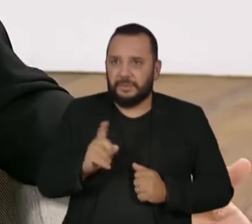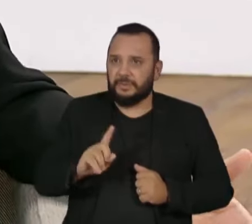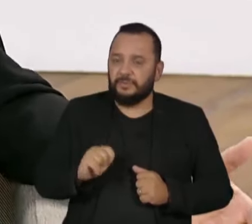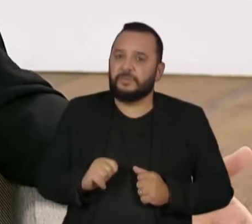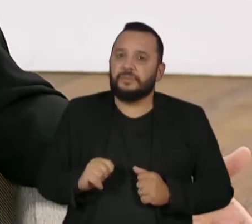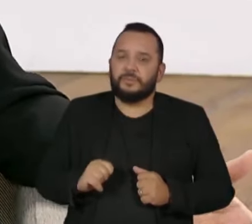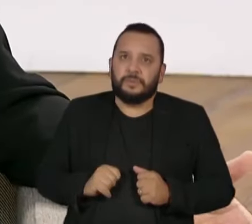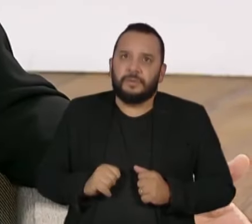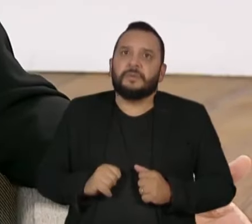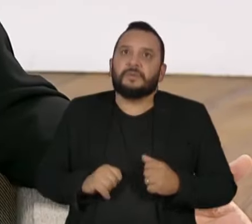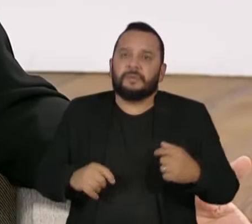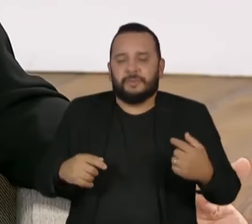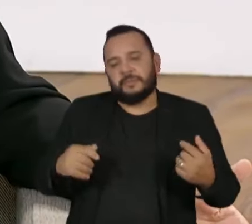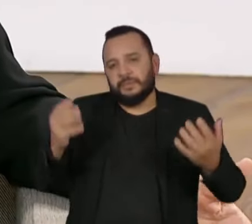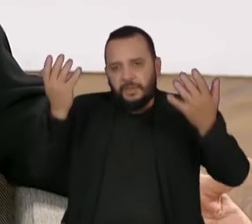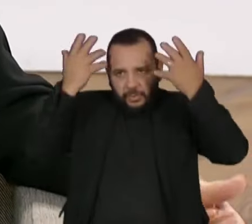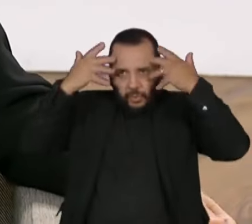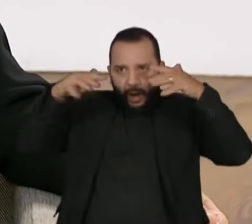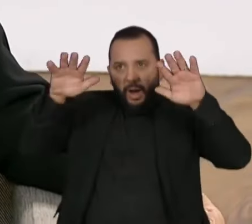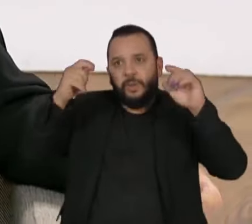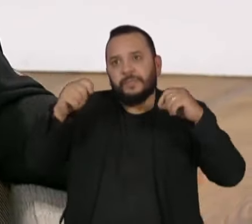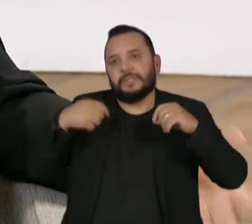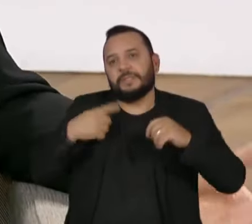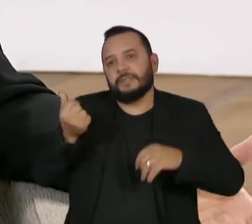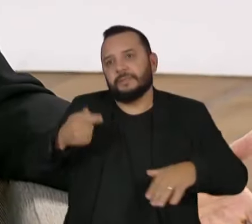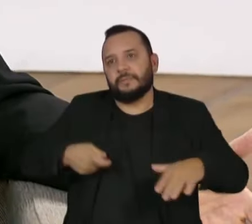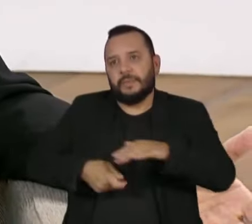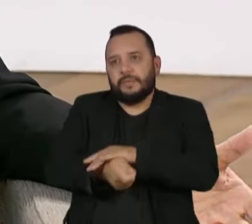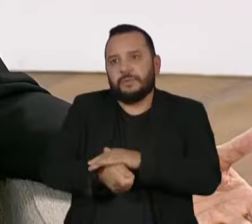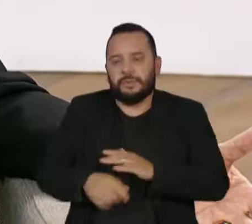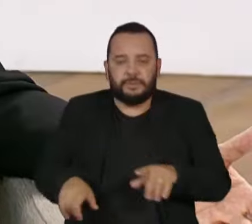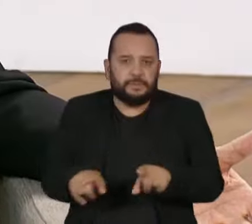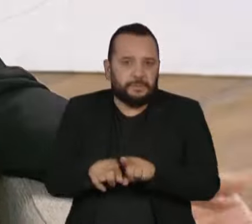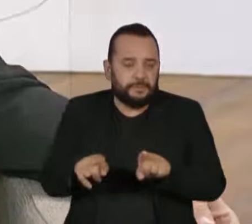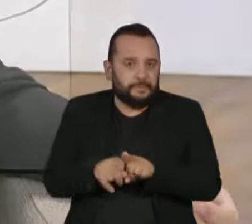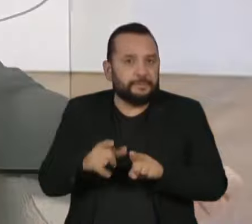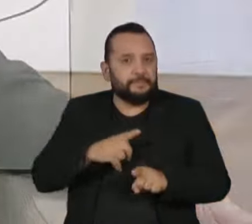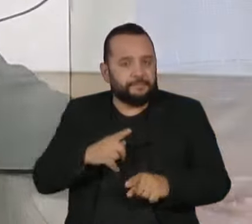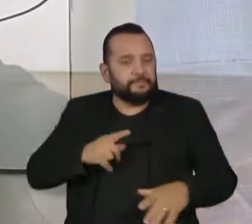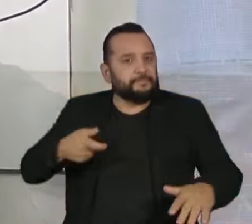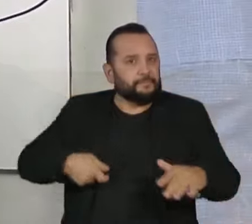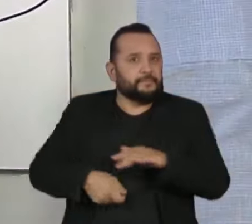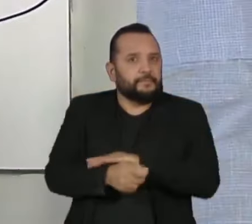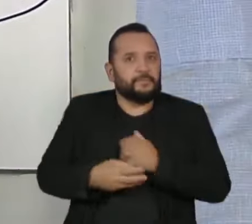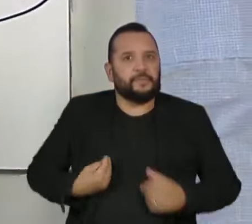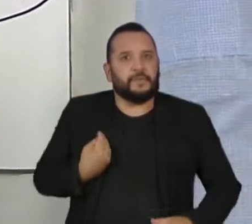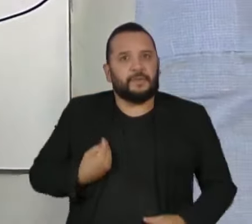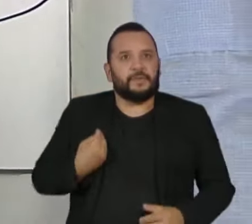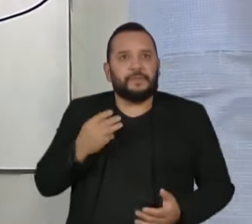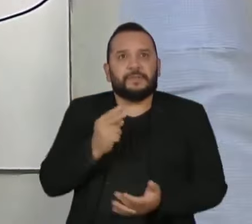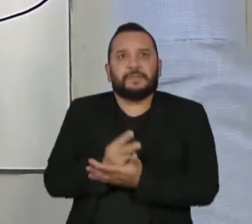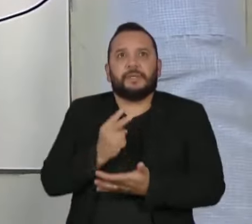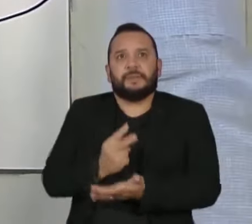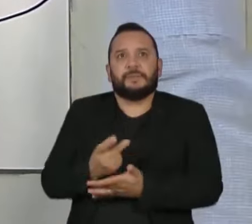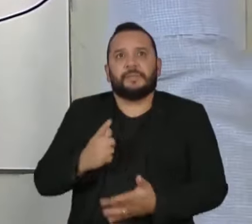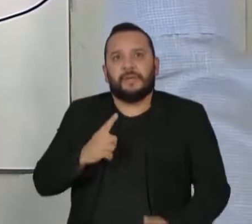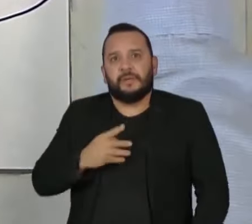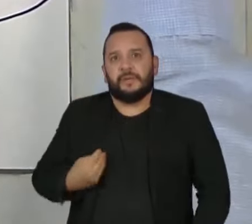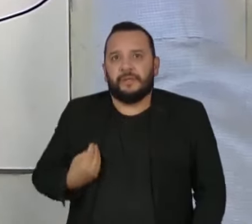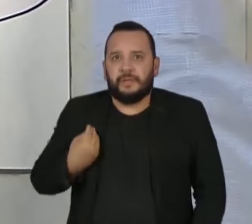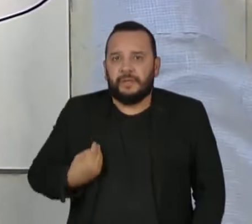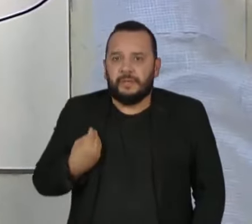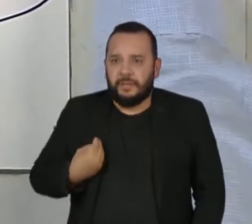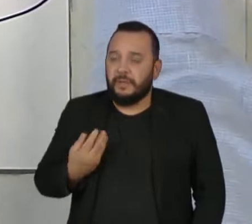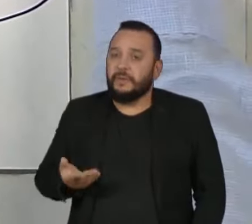é naturalmente que você precisa do patrocínio e é natural que o patrocínio existe e ele sempre existiu, né? Nós não